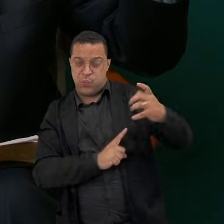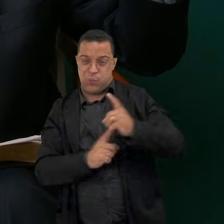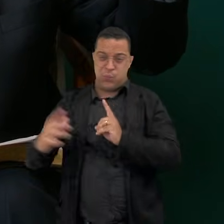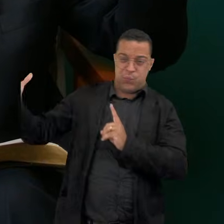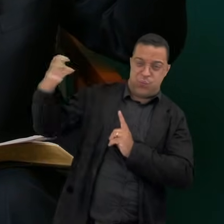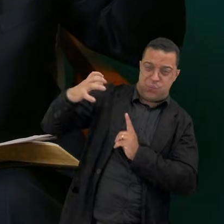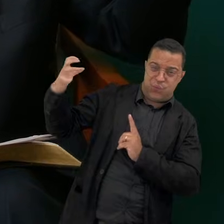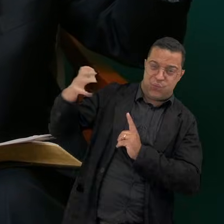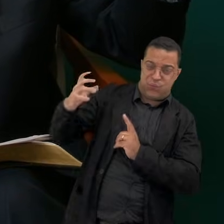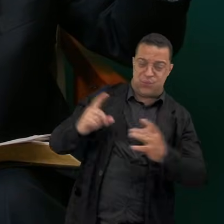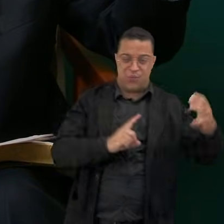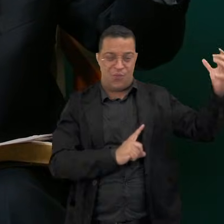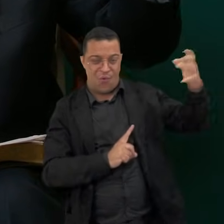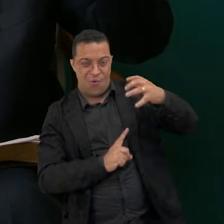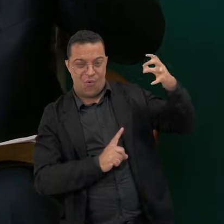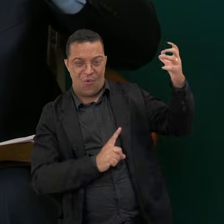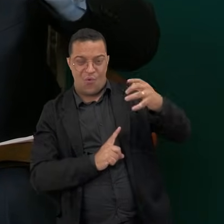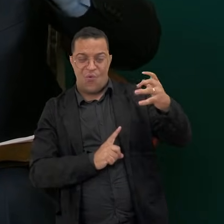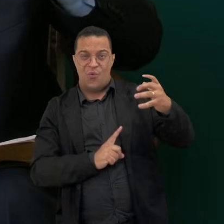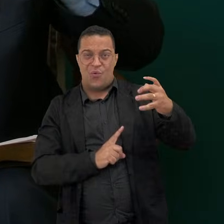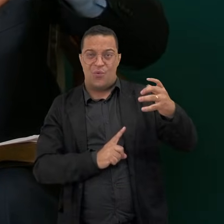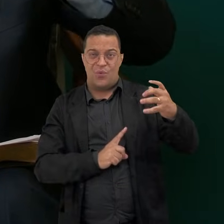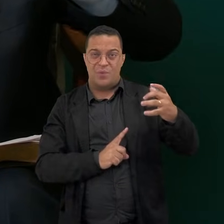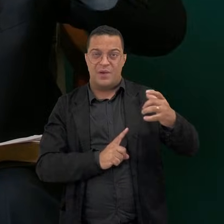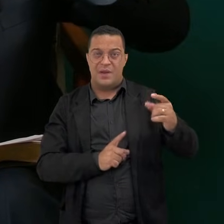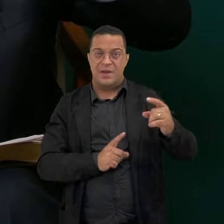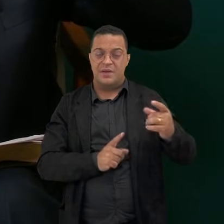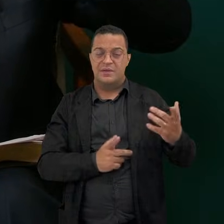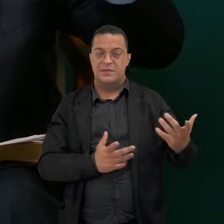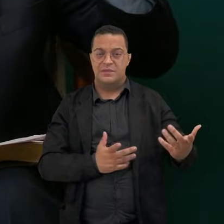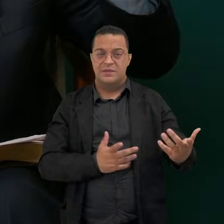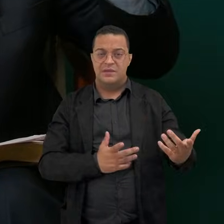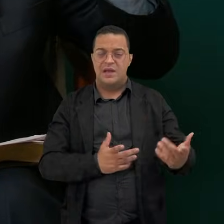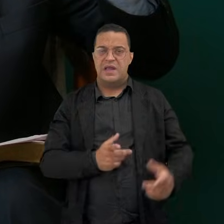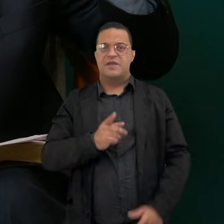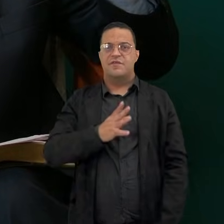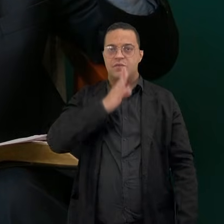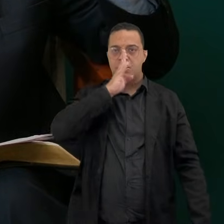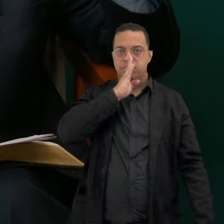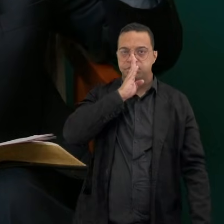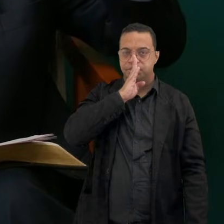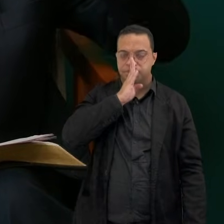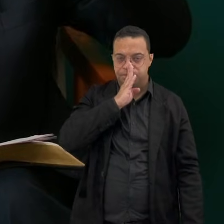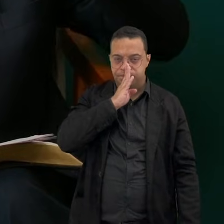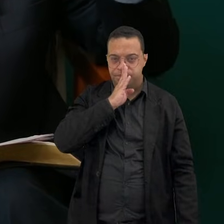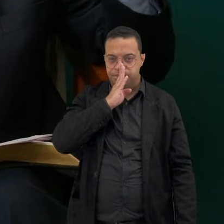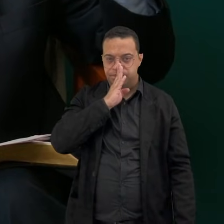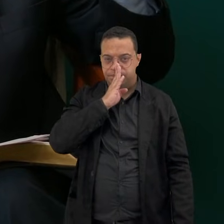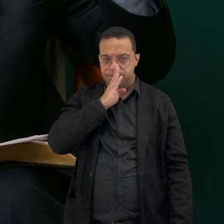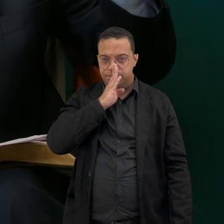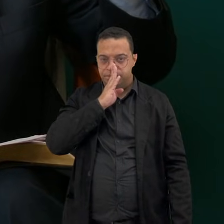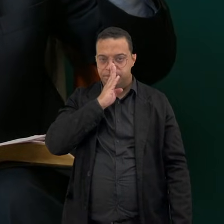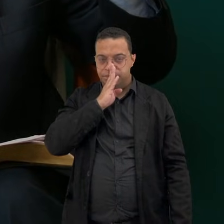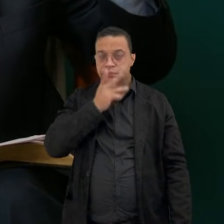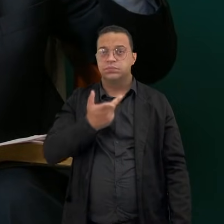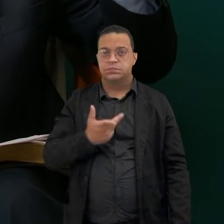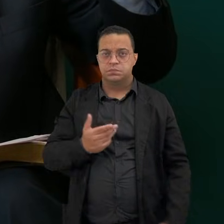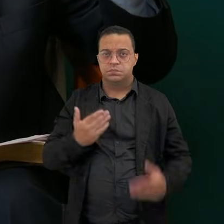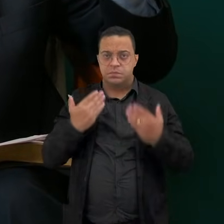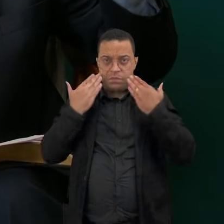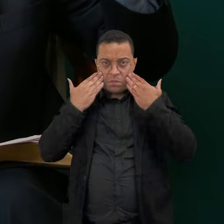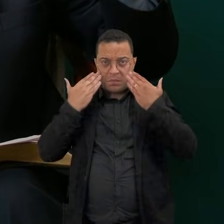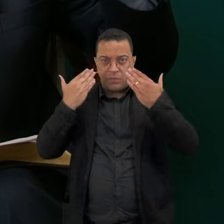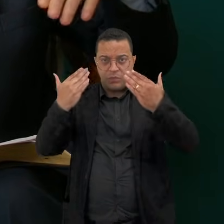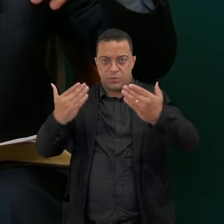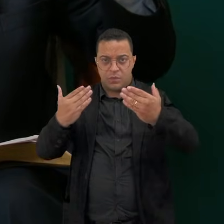impedir que a votação fosse bem sucedida a favor de Israel, ele não se sujeitou às pressões, fez com toda a transparência ali um